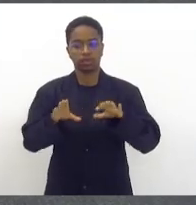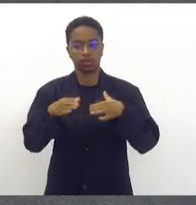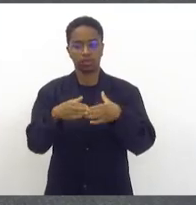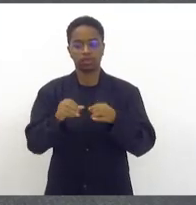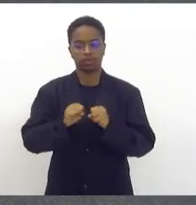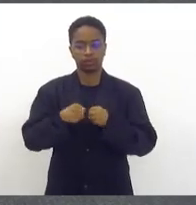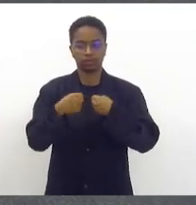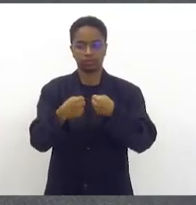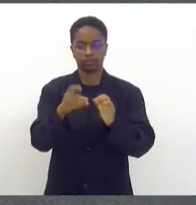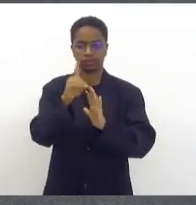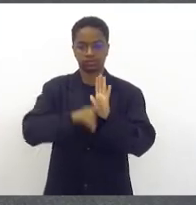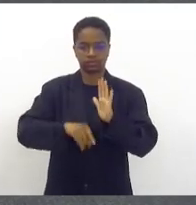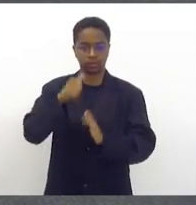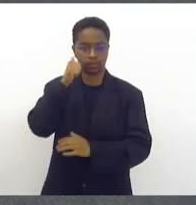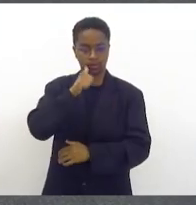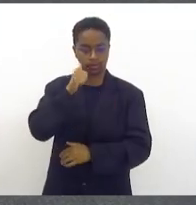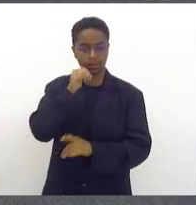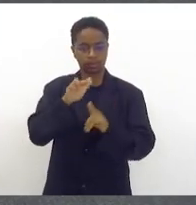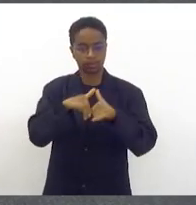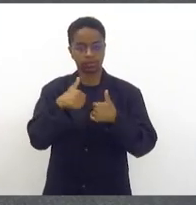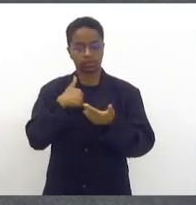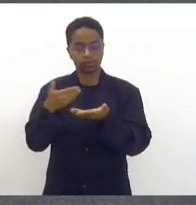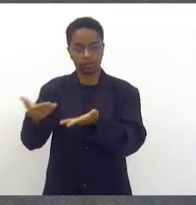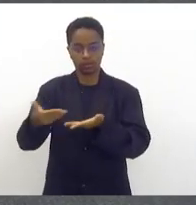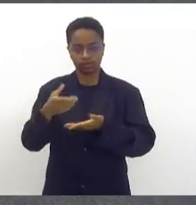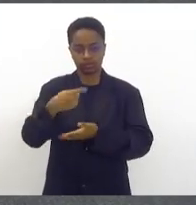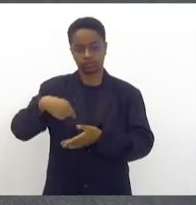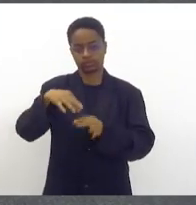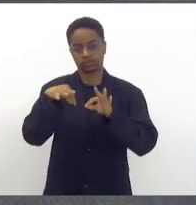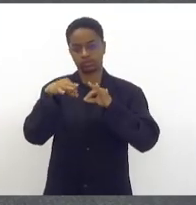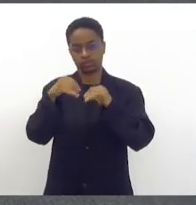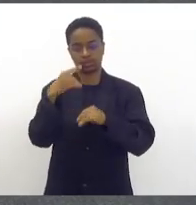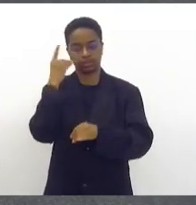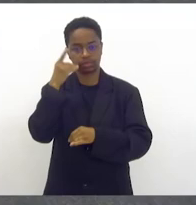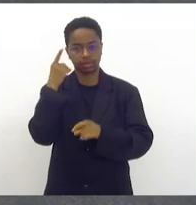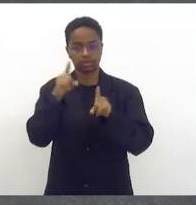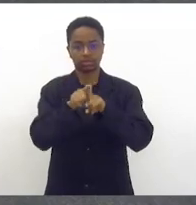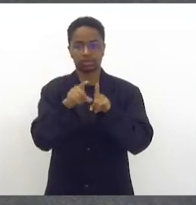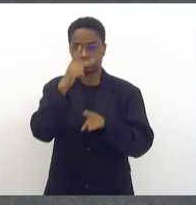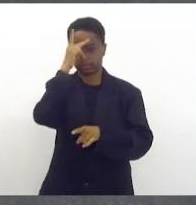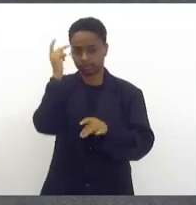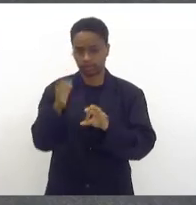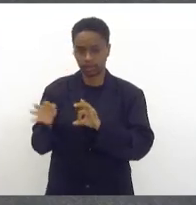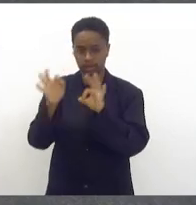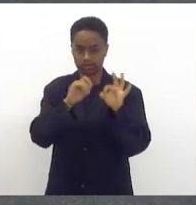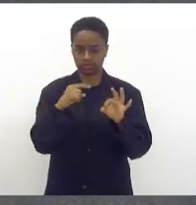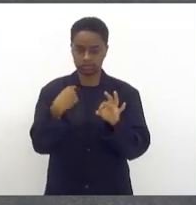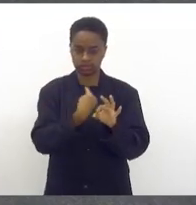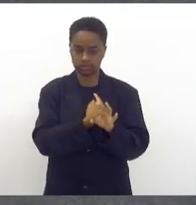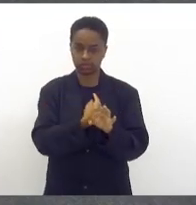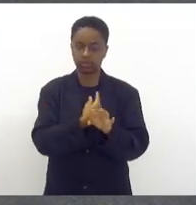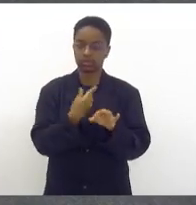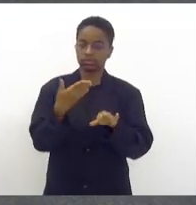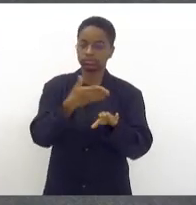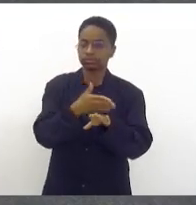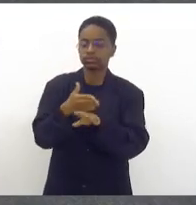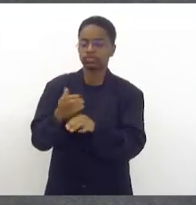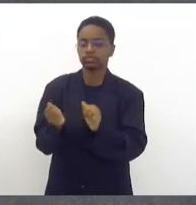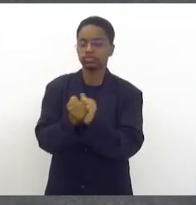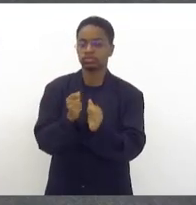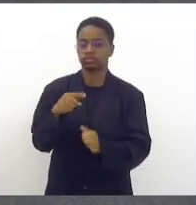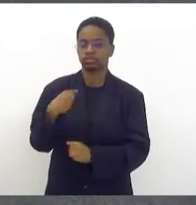Defesa dos Direitos da Mulher. Por isso, convido a cada deputado e deputada e as pessoas que estão nos assistindo também a estarem